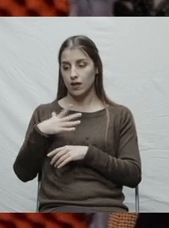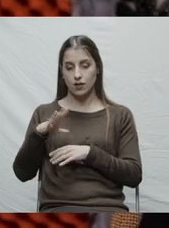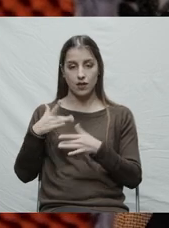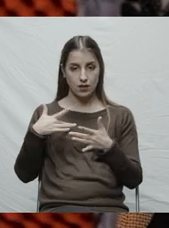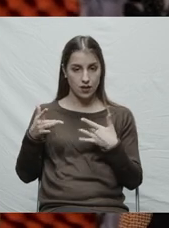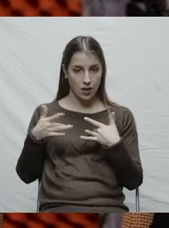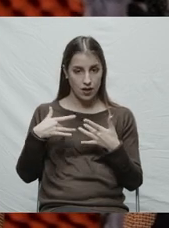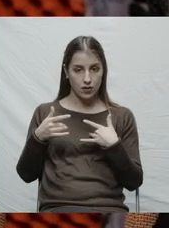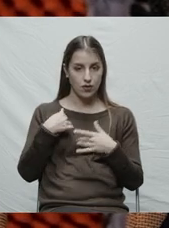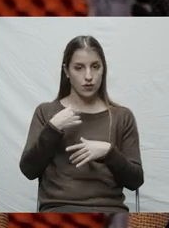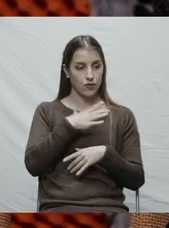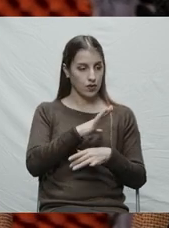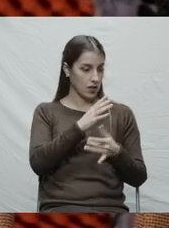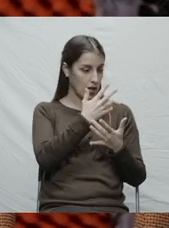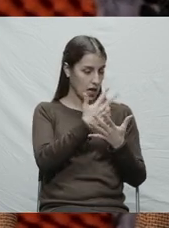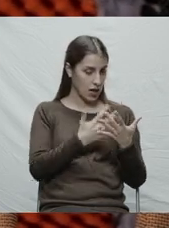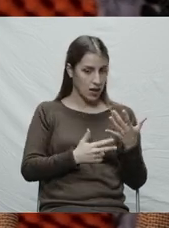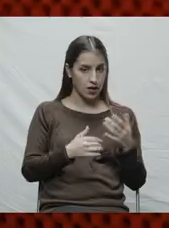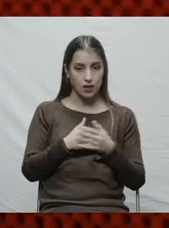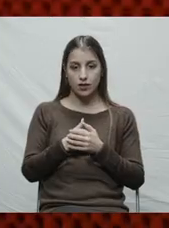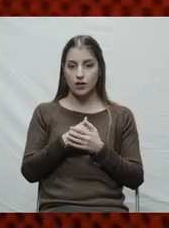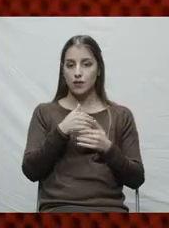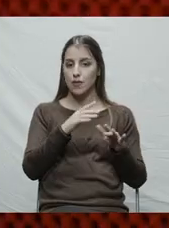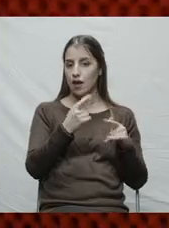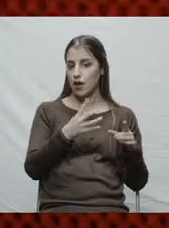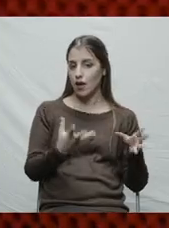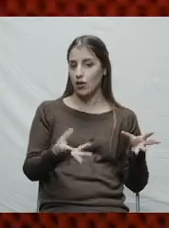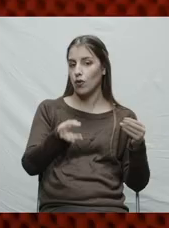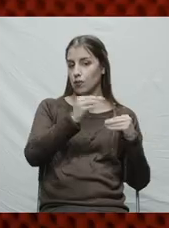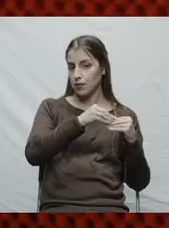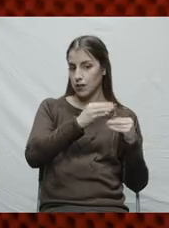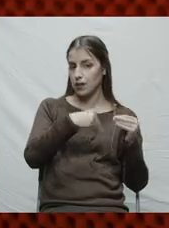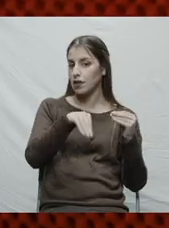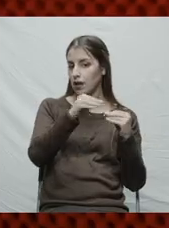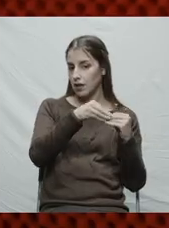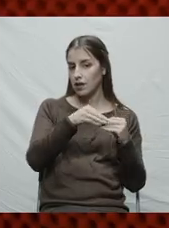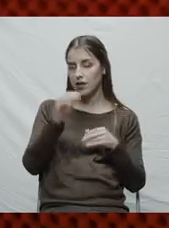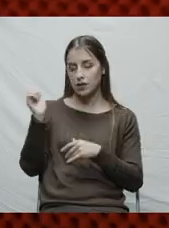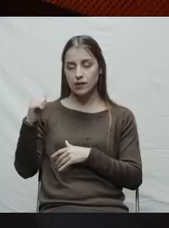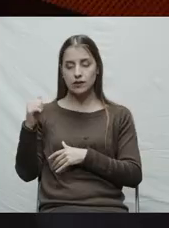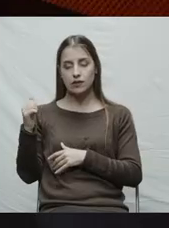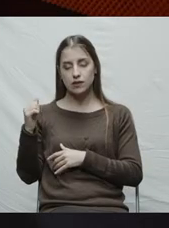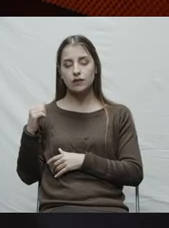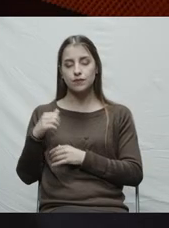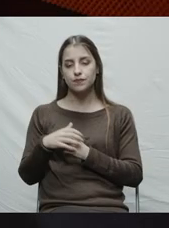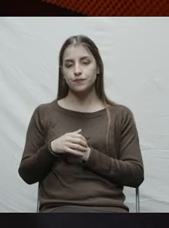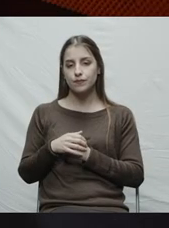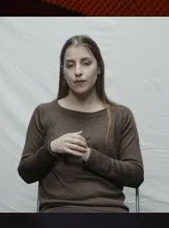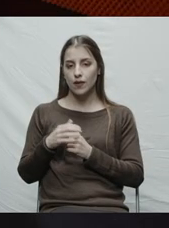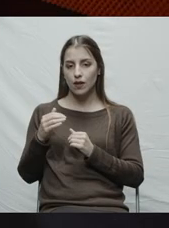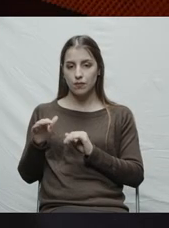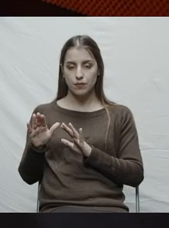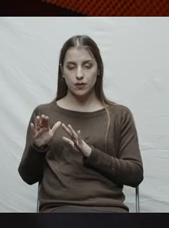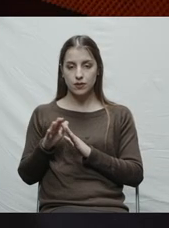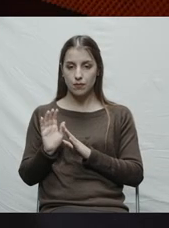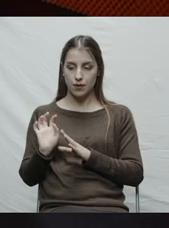nunca. Isto é arte, isto é contra tudo, mas contra tudo, Mas mas aí há há uma algo coisa. de complementar, não é? Ah, Vá. Não ah, é? Claro que sim, claro que sim. ah, ah, ah.